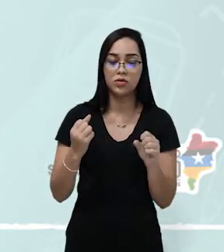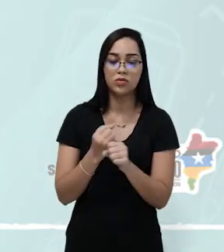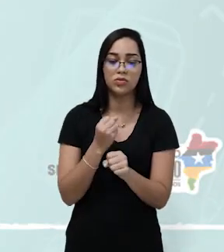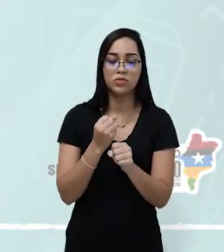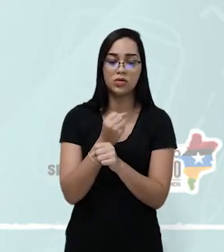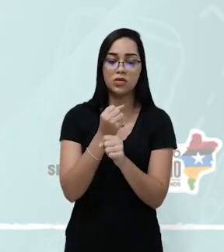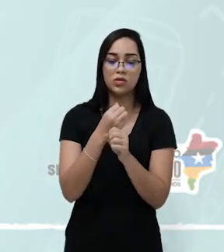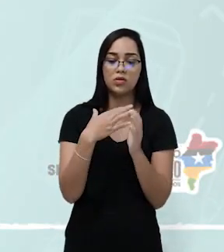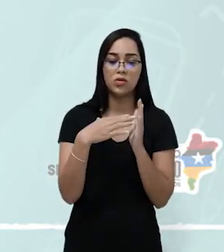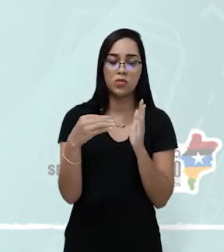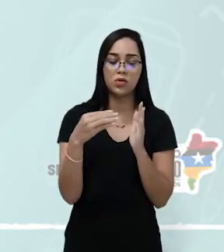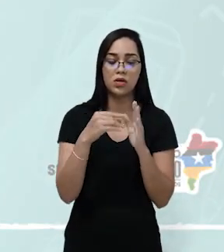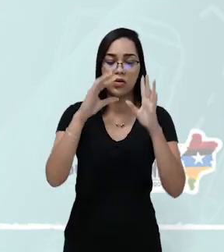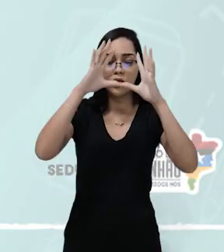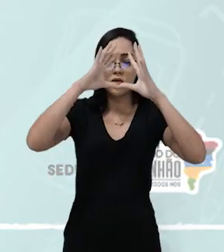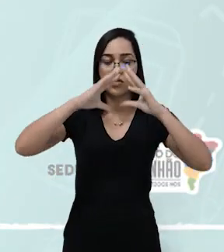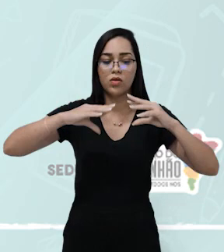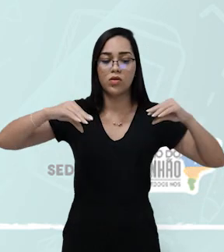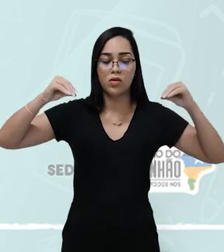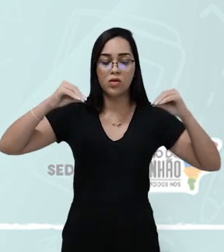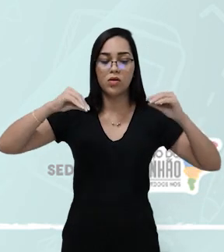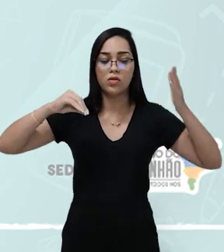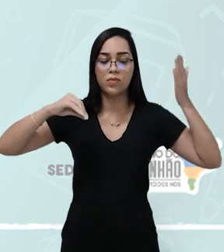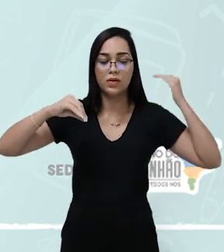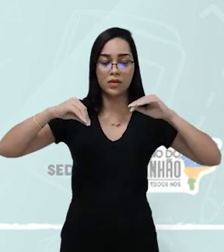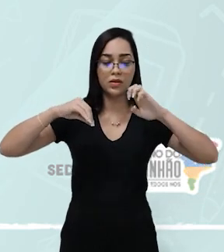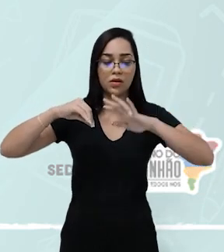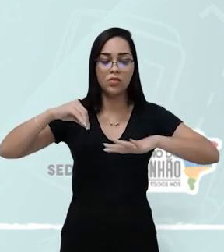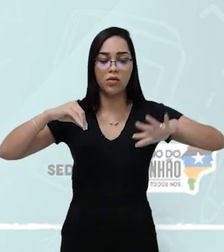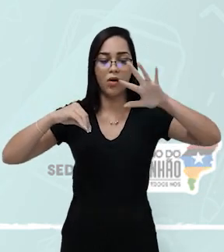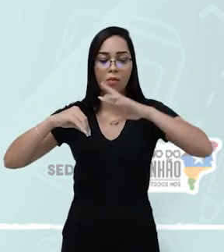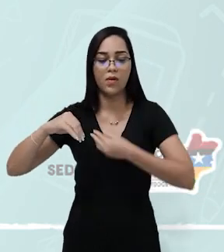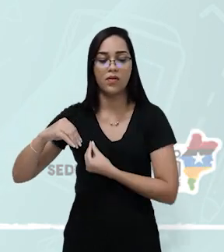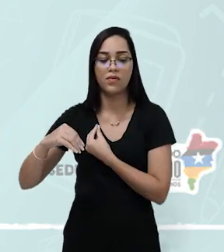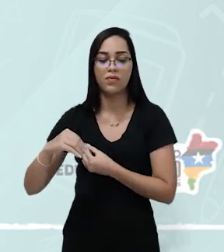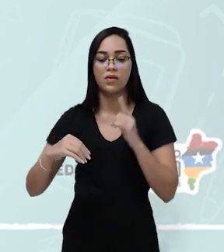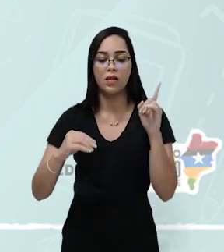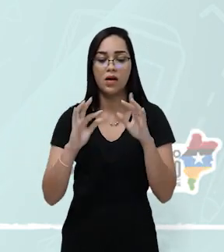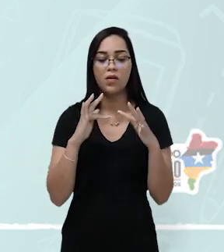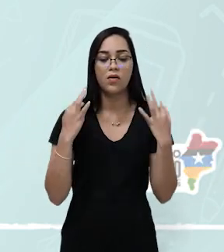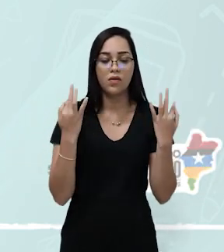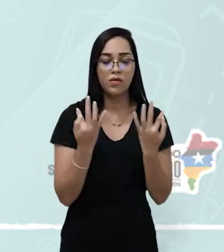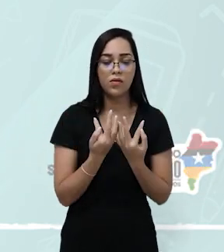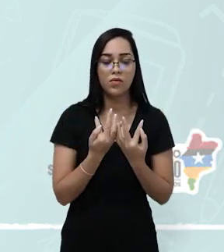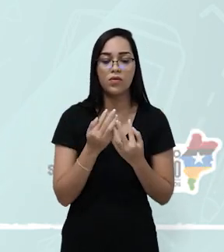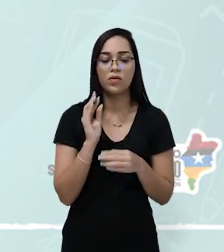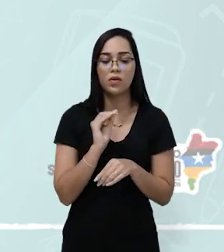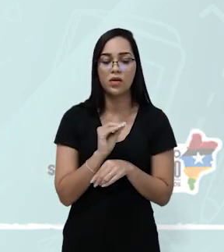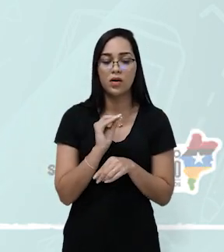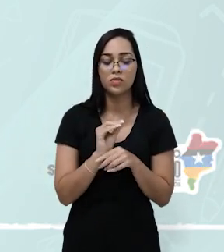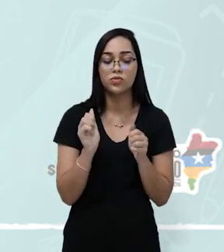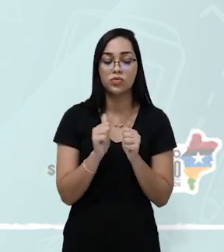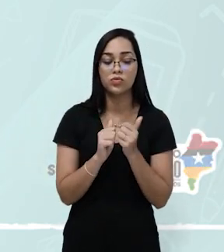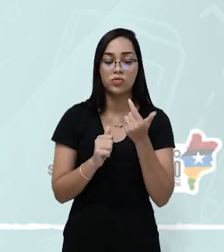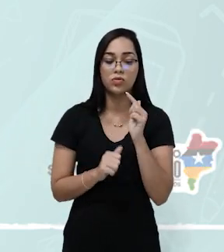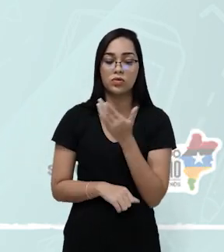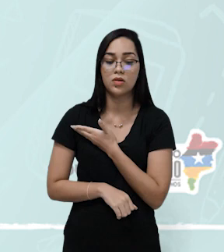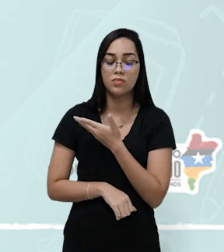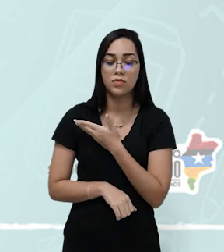é construída tendo-se como modelo os castelos medievais europeus e ele passa a viver lá com sua